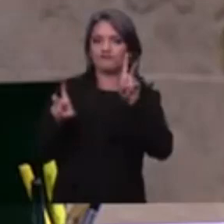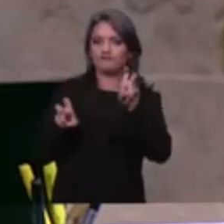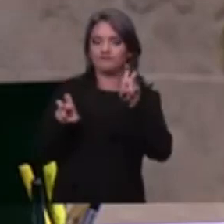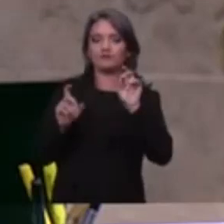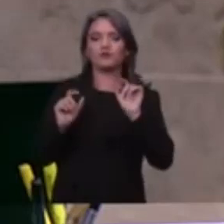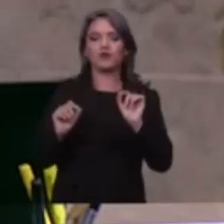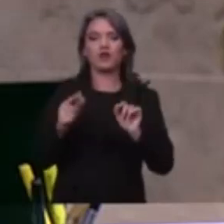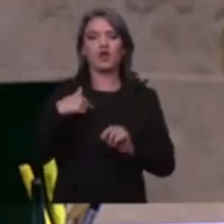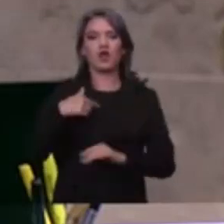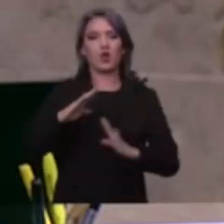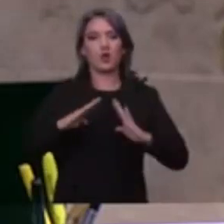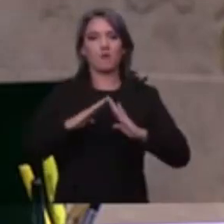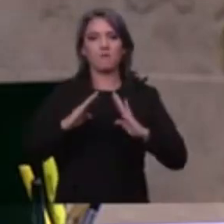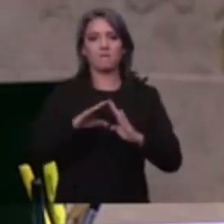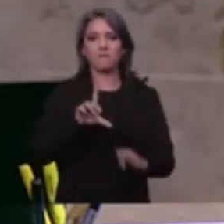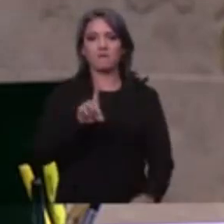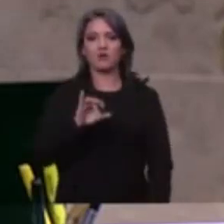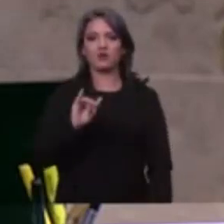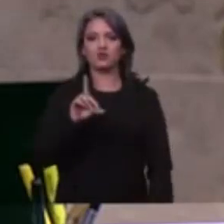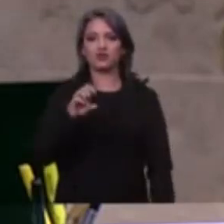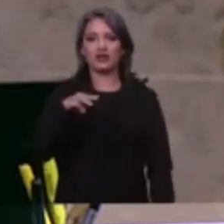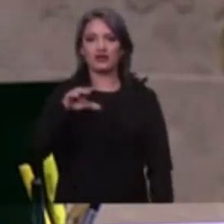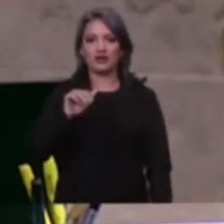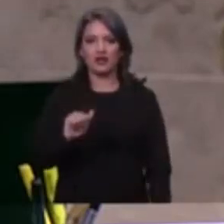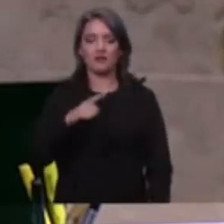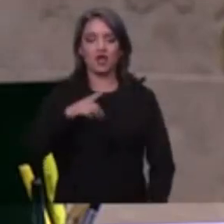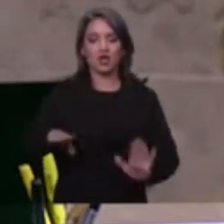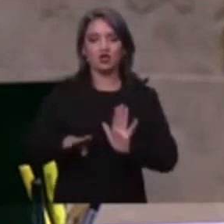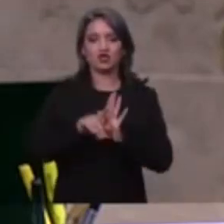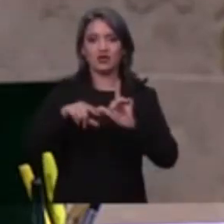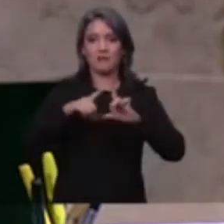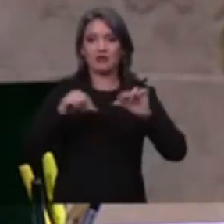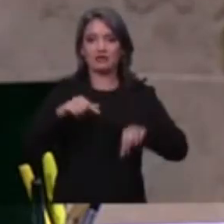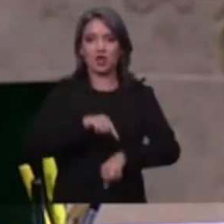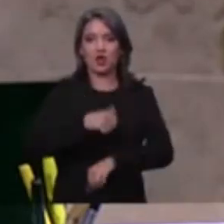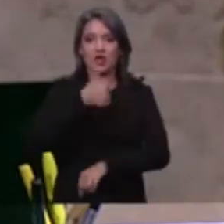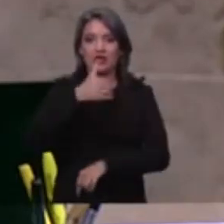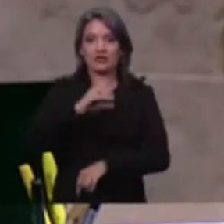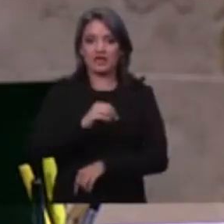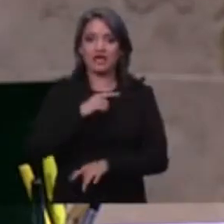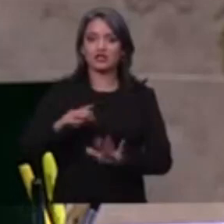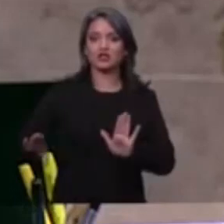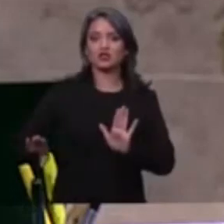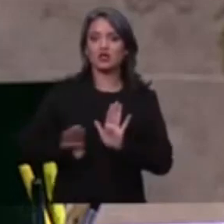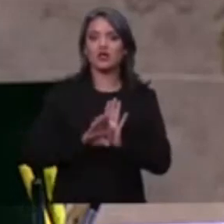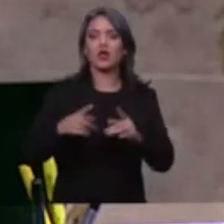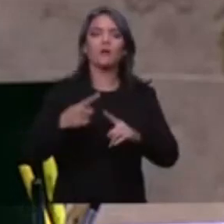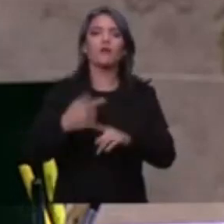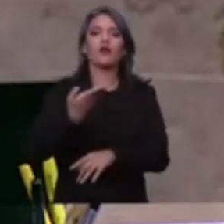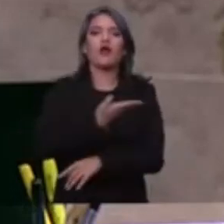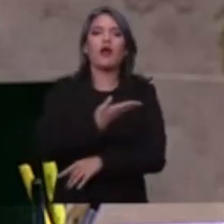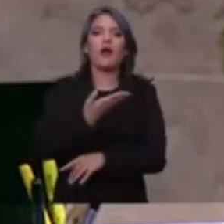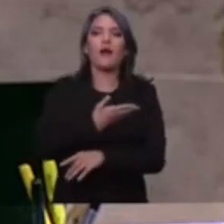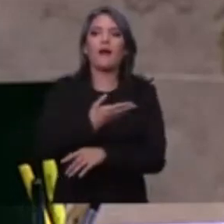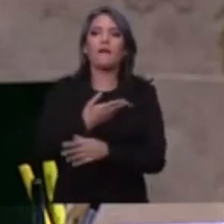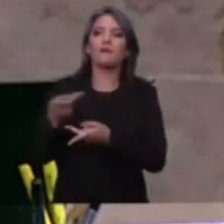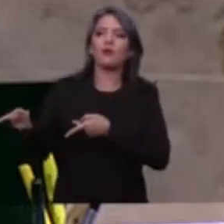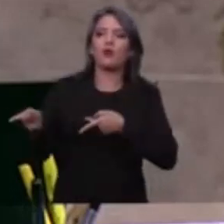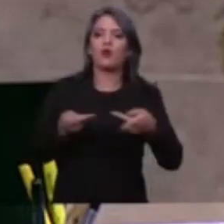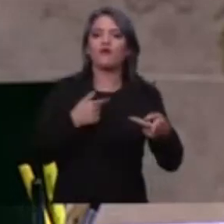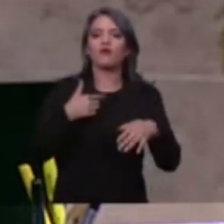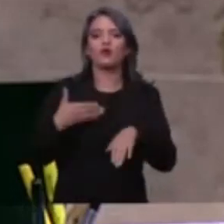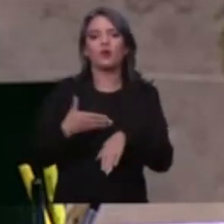que reside em Diadema, que chegou em Brasília às 10 horas, que veio a Brasília a convite de uns amigos que iam ao quartel